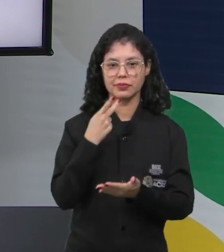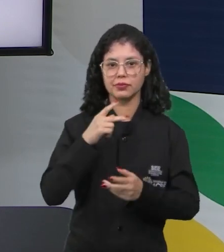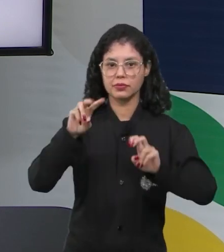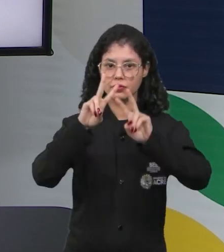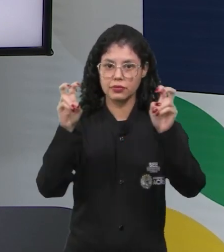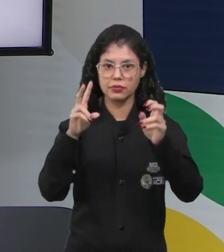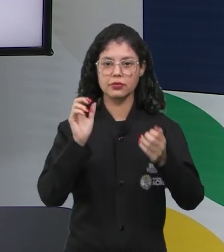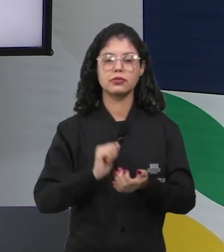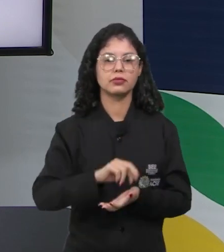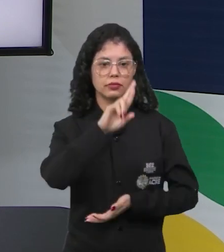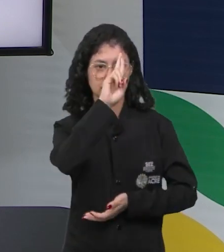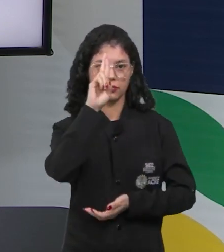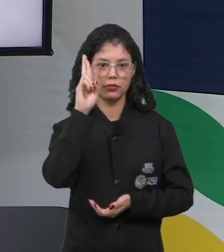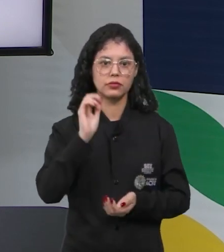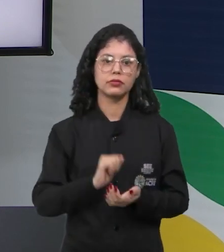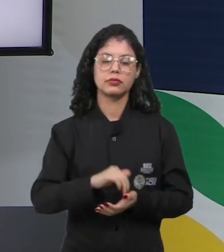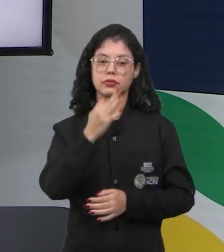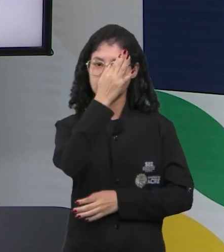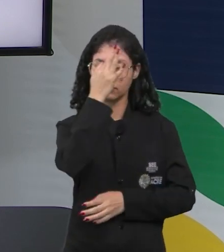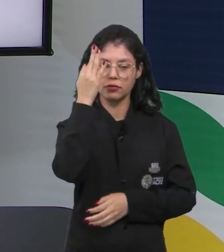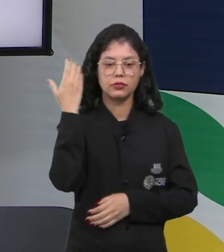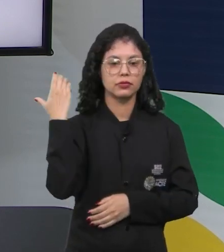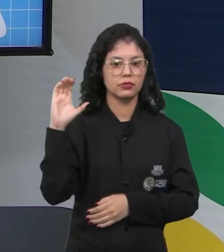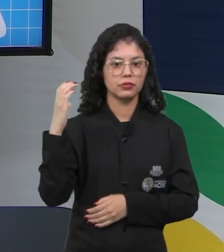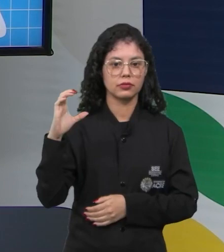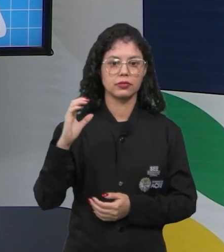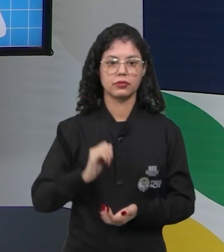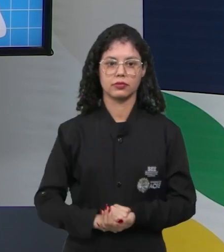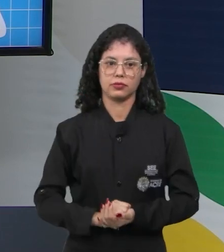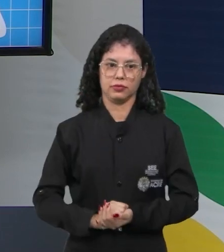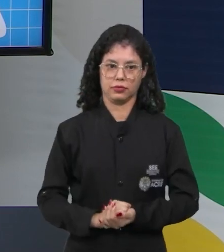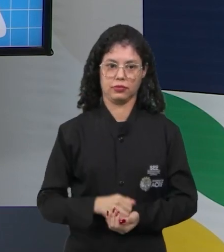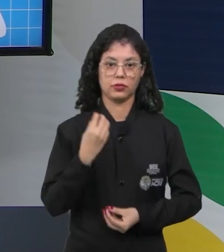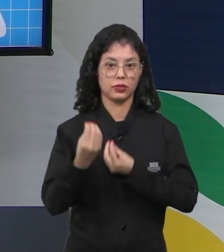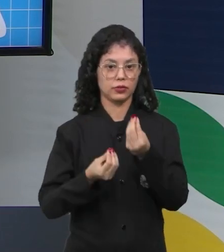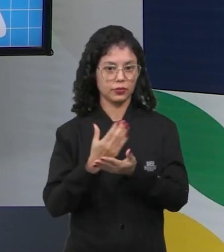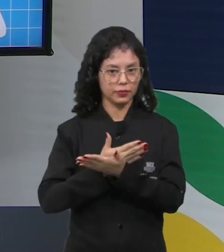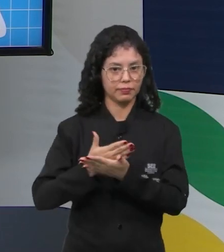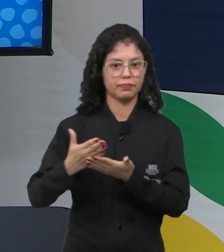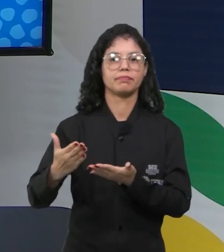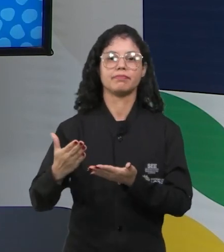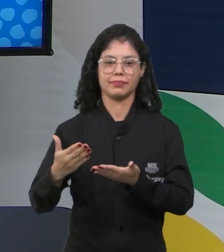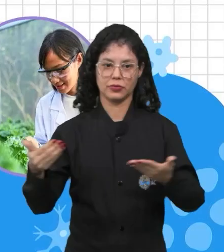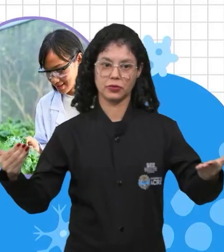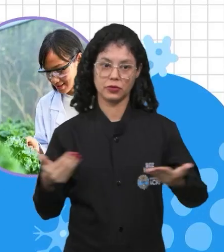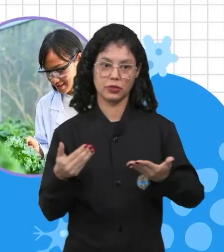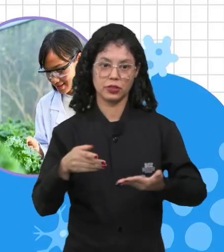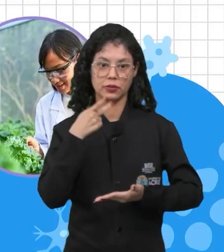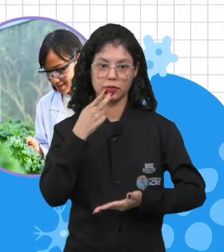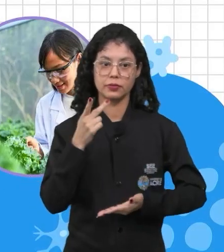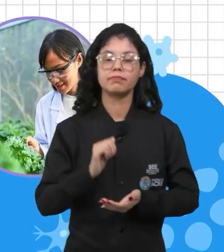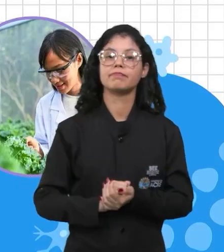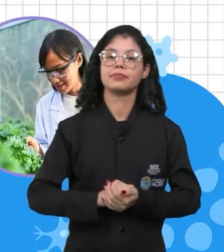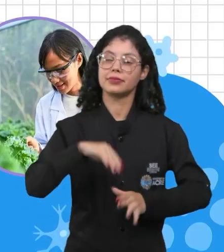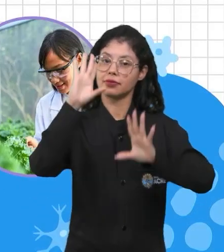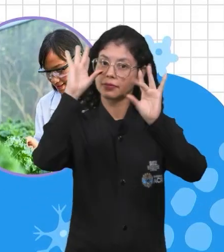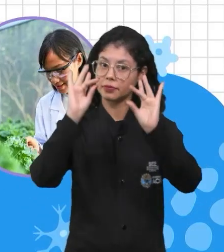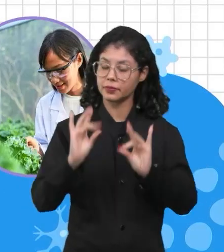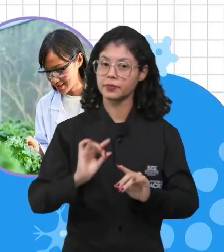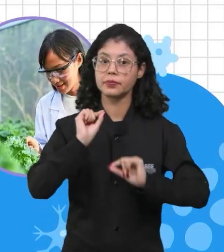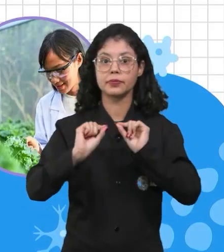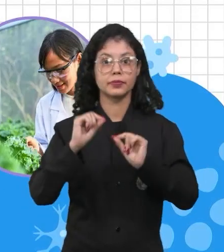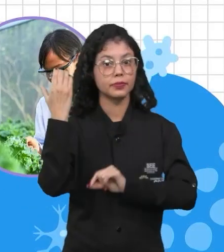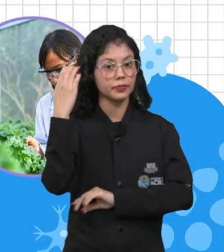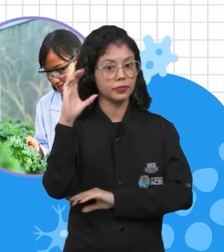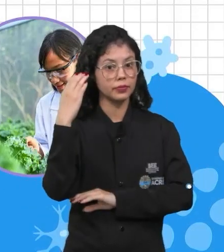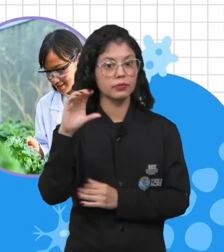ser sobre a história e a filosofia da ciência. Então vamos começar aqui falando sobre uma citação que fala que a